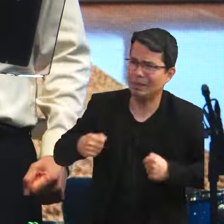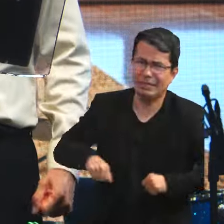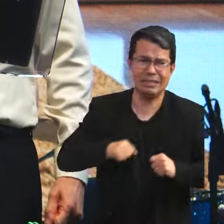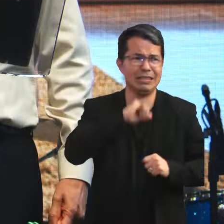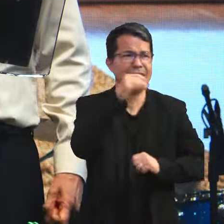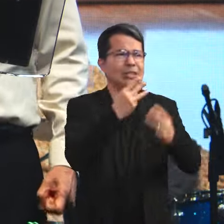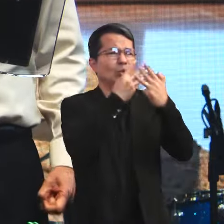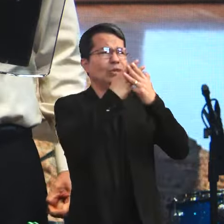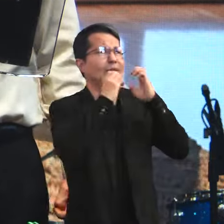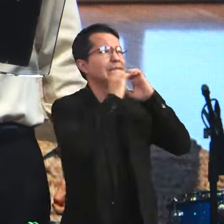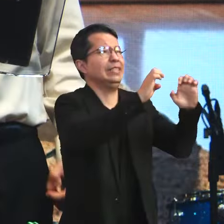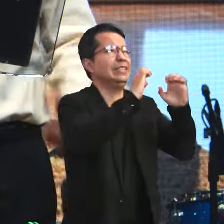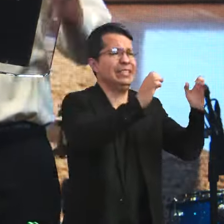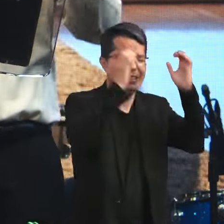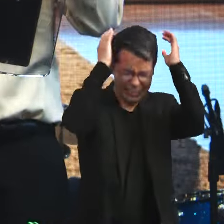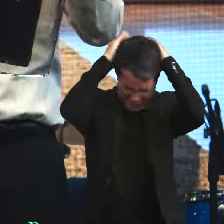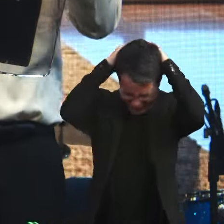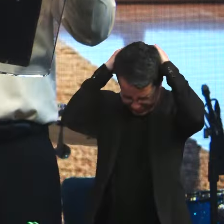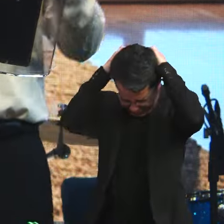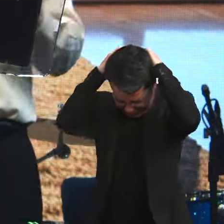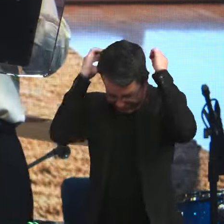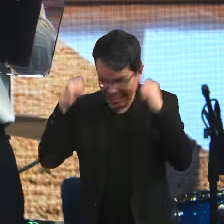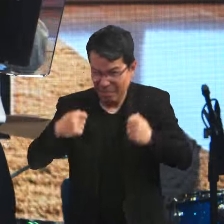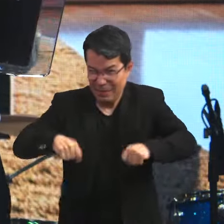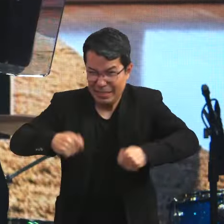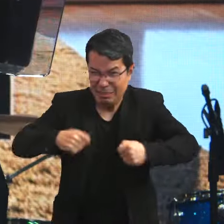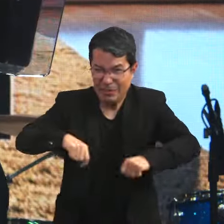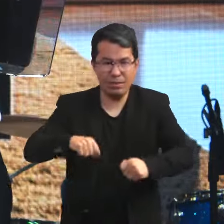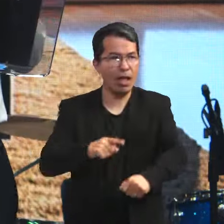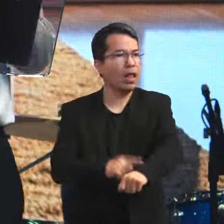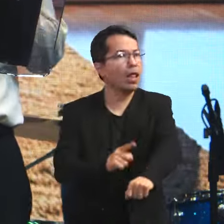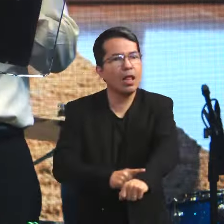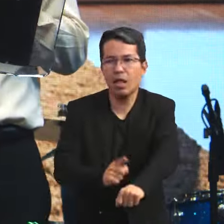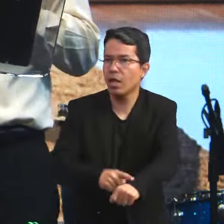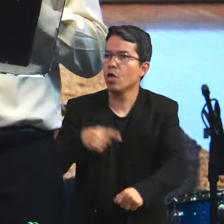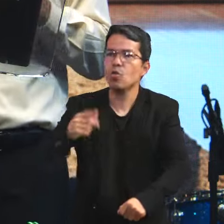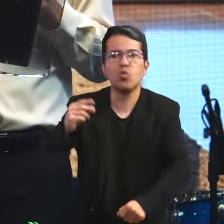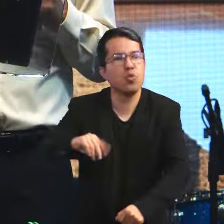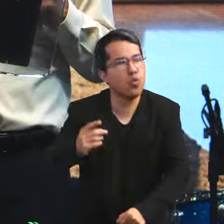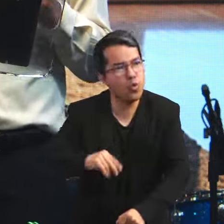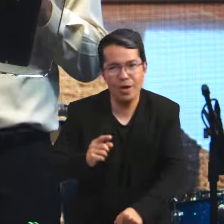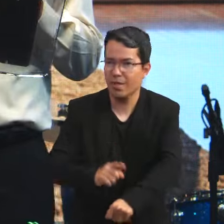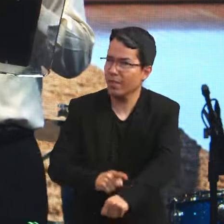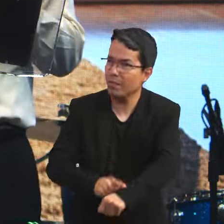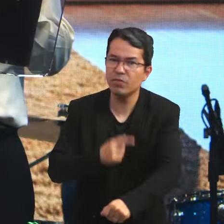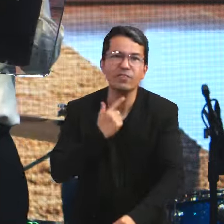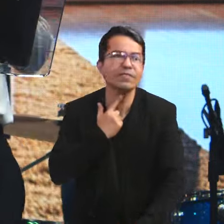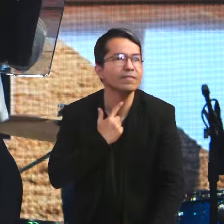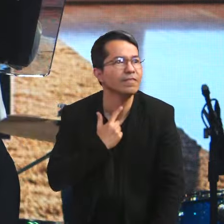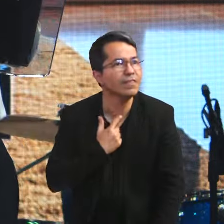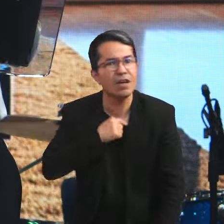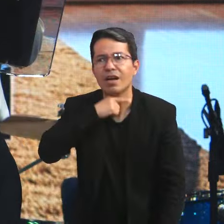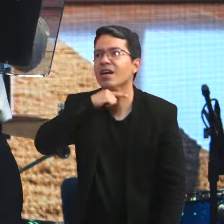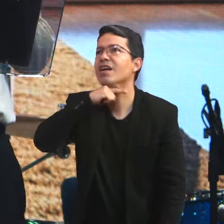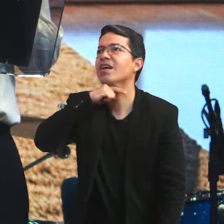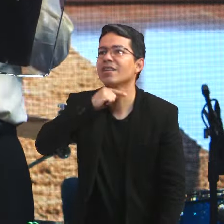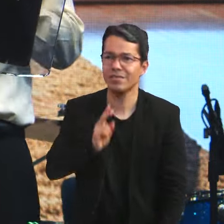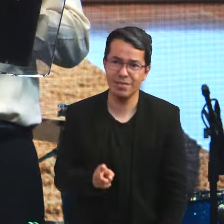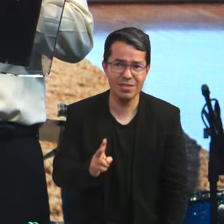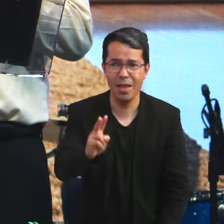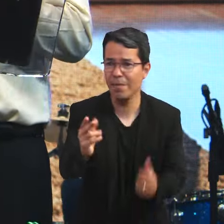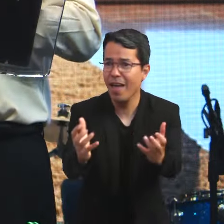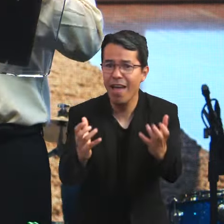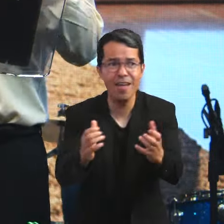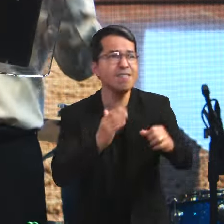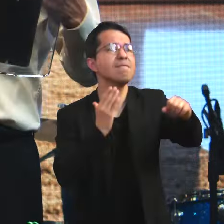era o que apaixonava Paulo que ele Anela que nada que mais desejava mais do que tudo